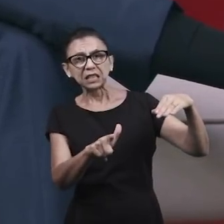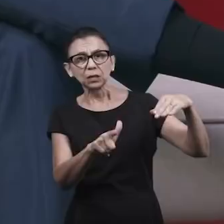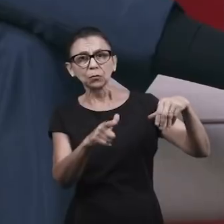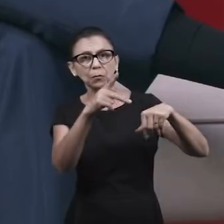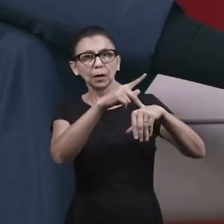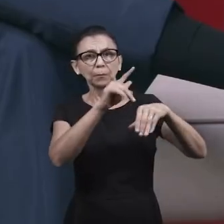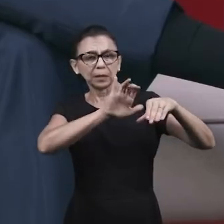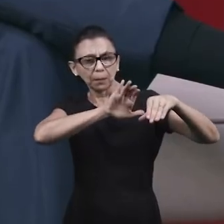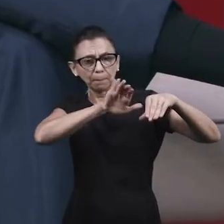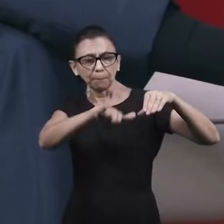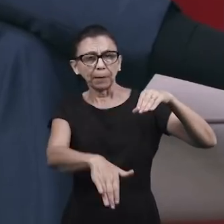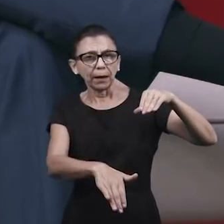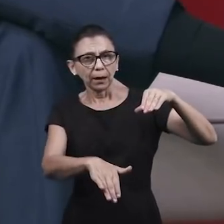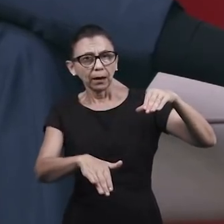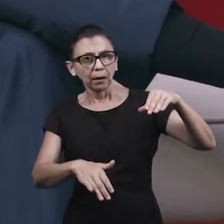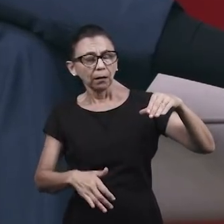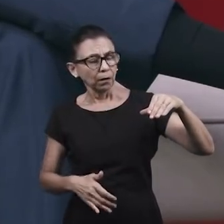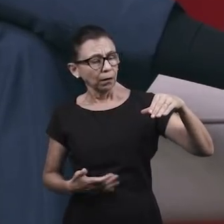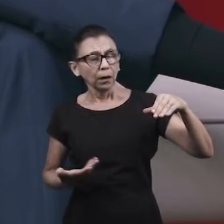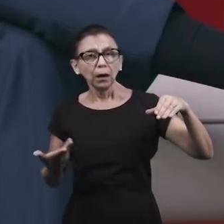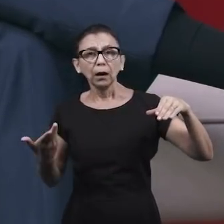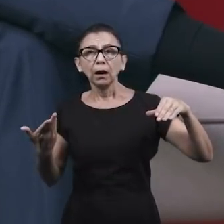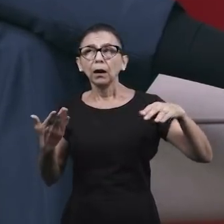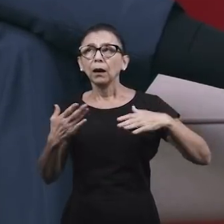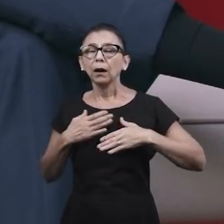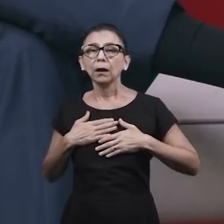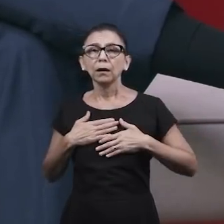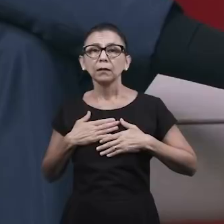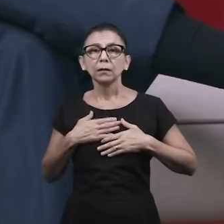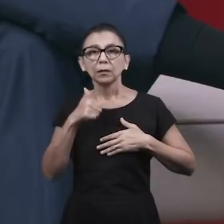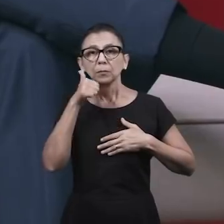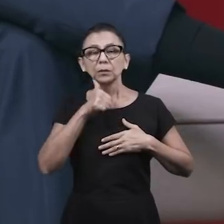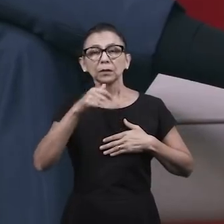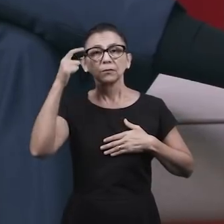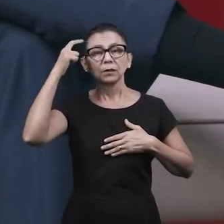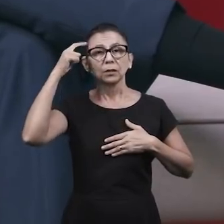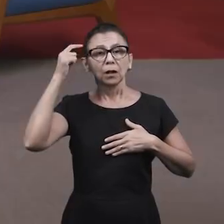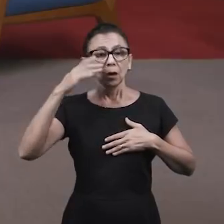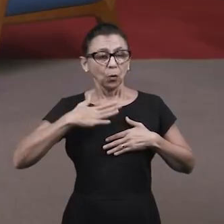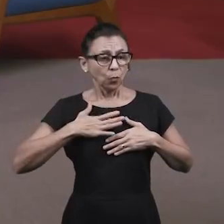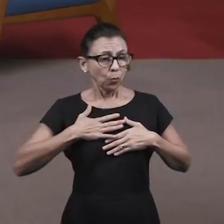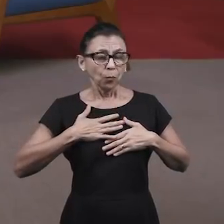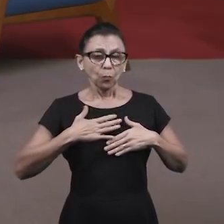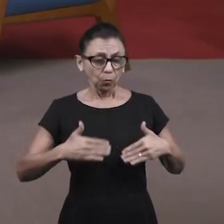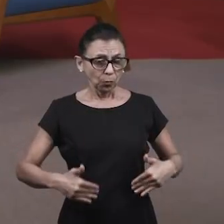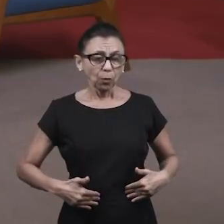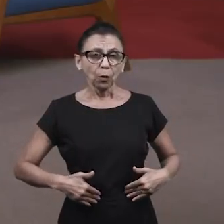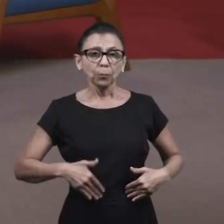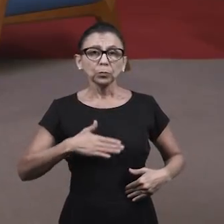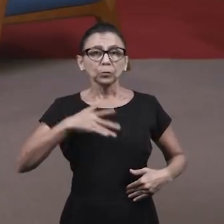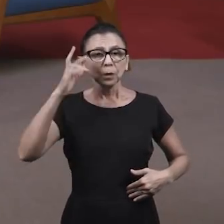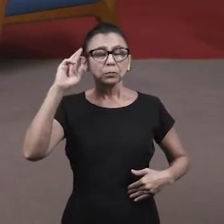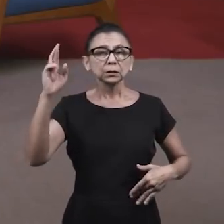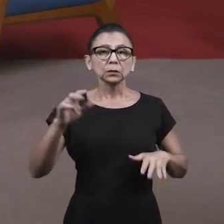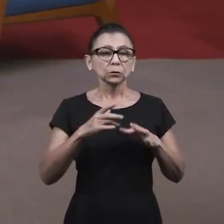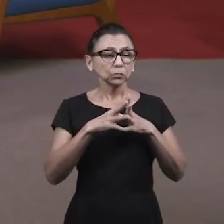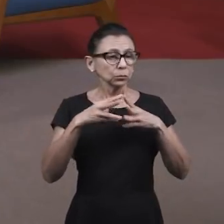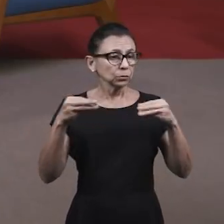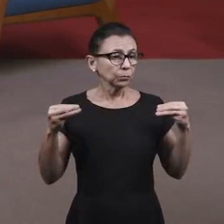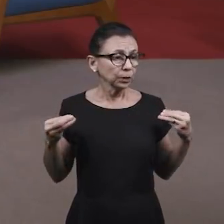dessas mulheres, Maria, tem essa experiência com Jesus, ela aparece para ele e fala com ele, e